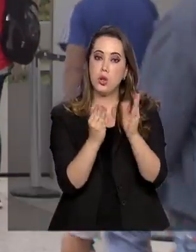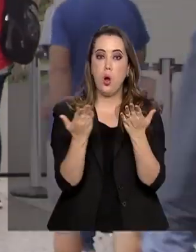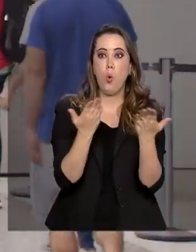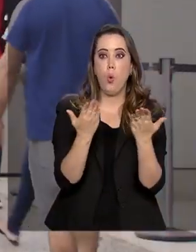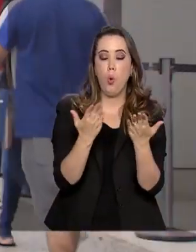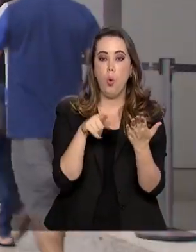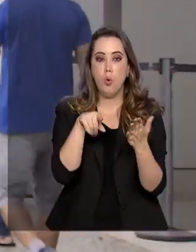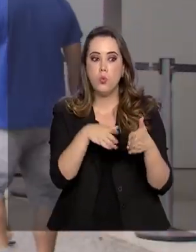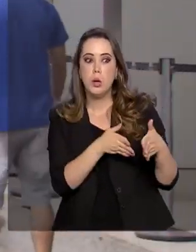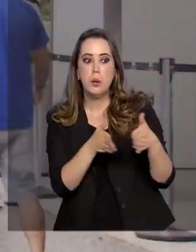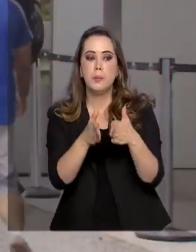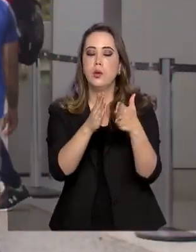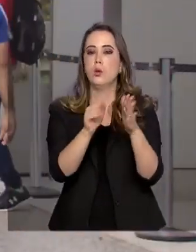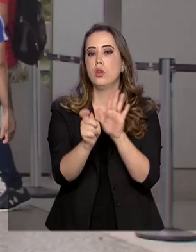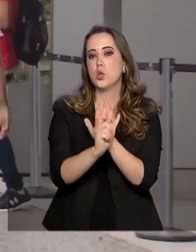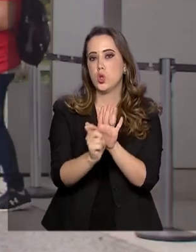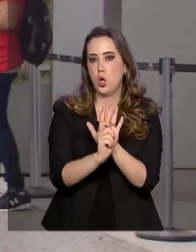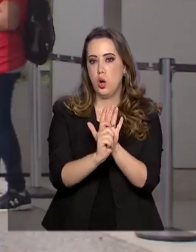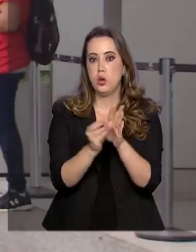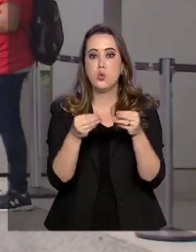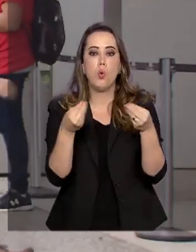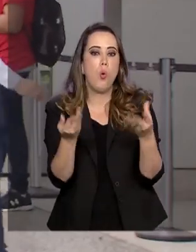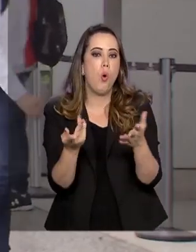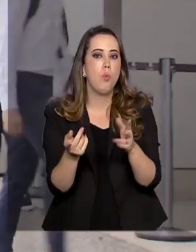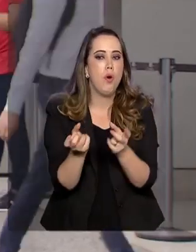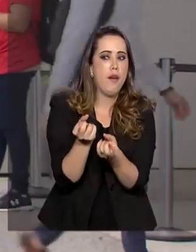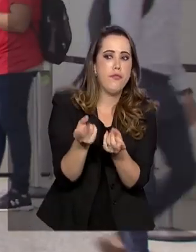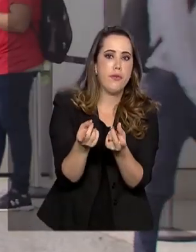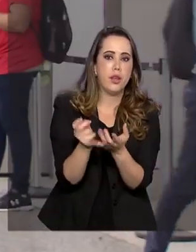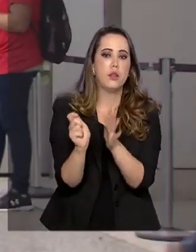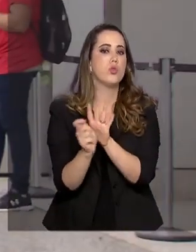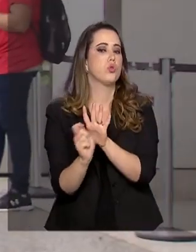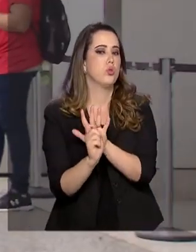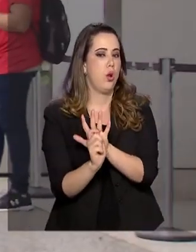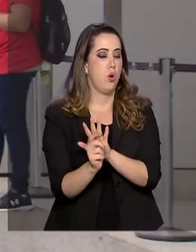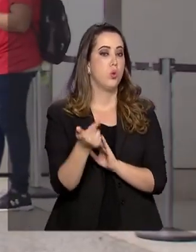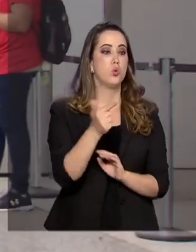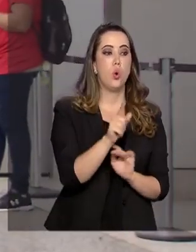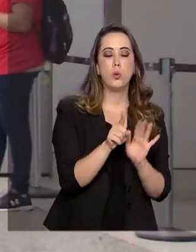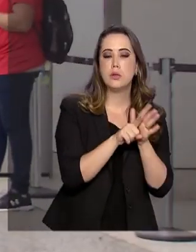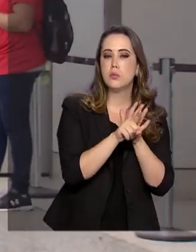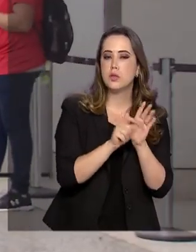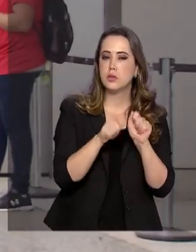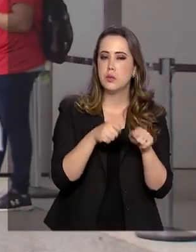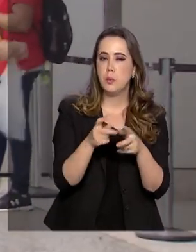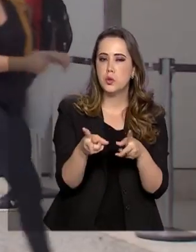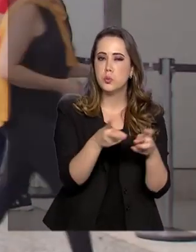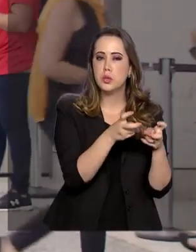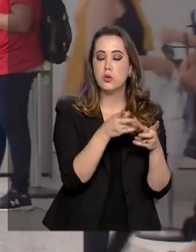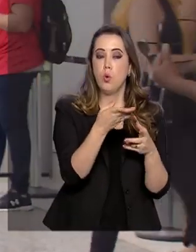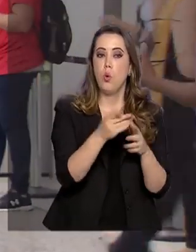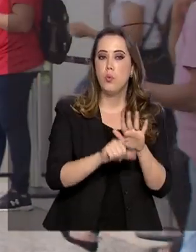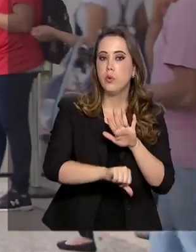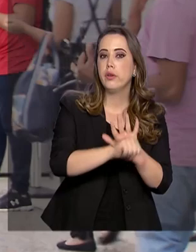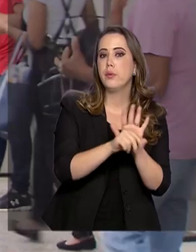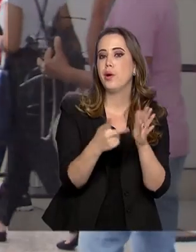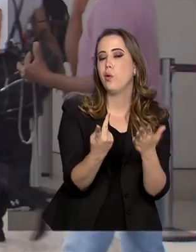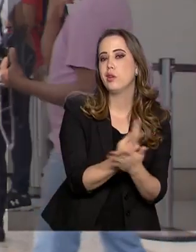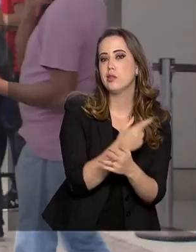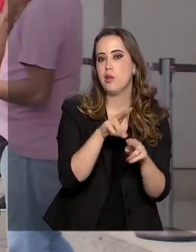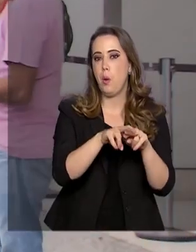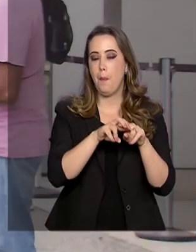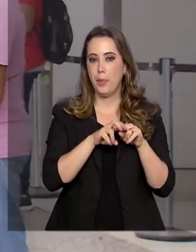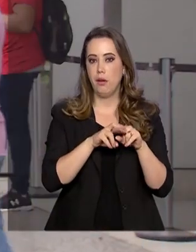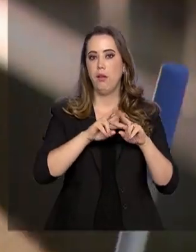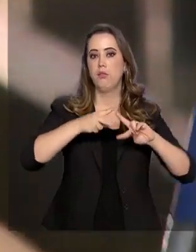de drogas e mapear redes de tráfico. Outras pesquisas podem colaborar na identificação da autoria de crimes por meio